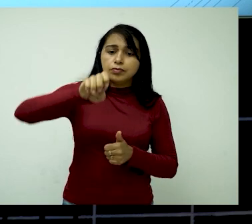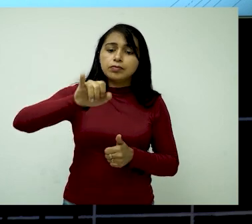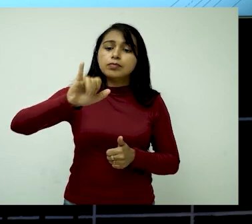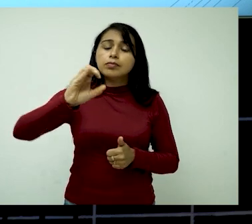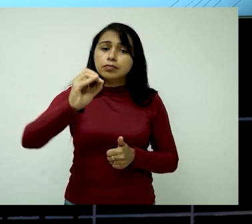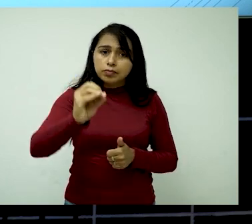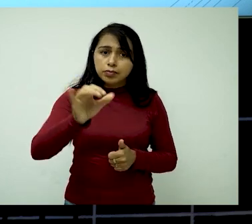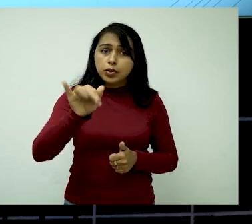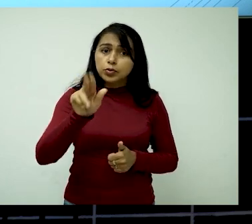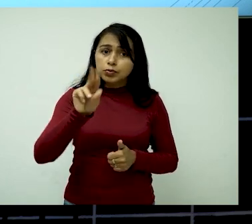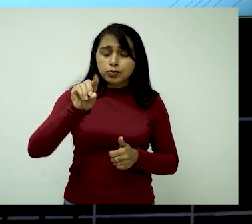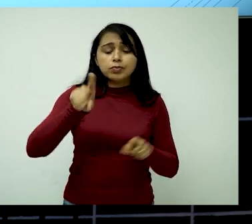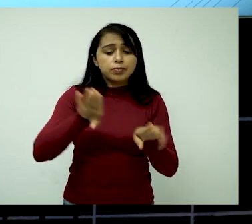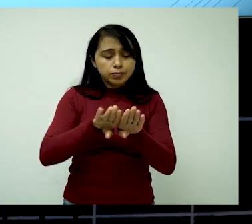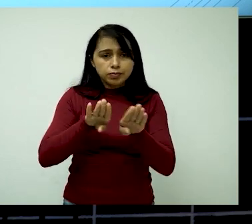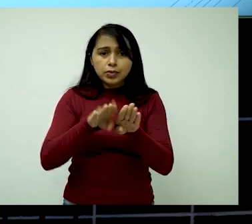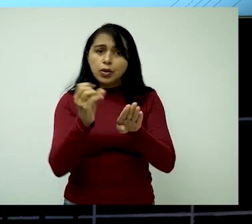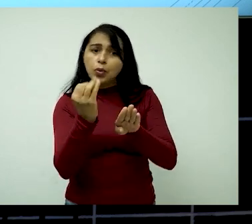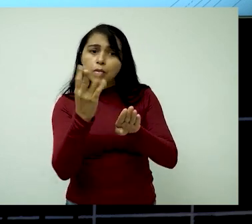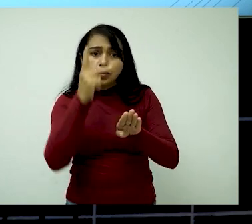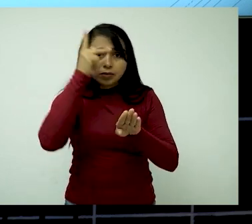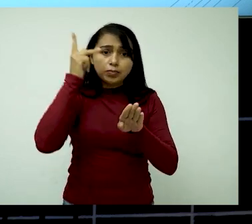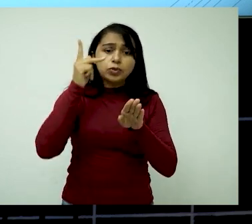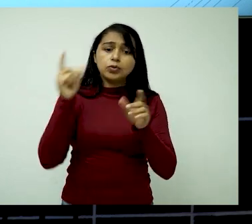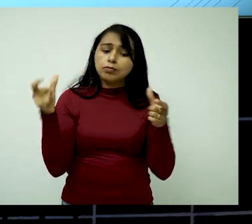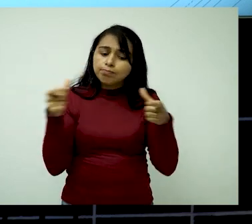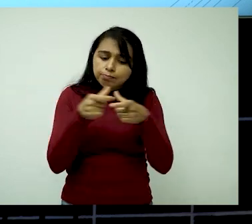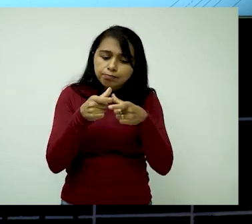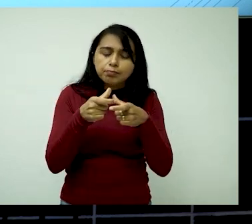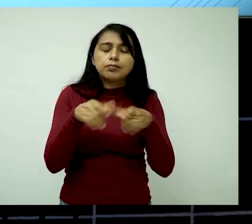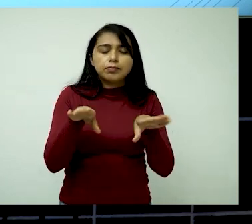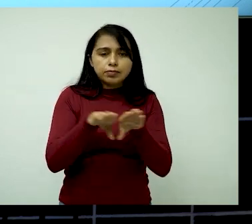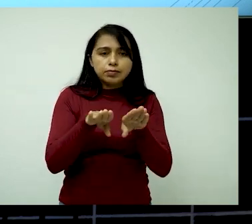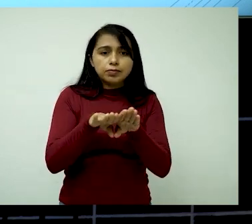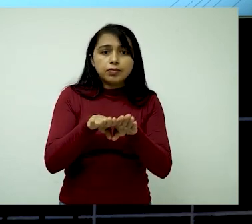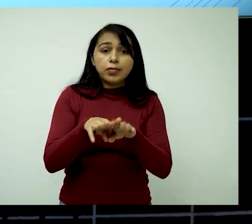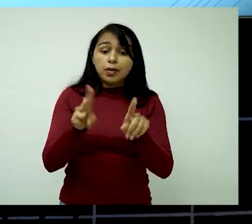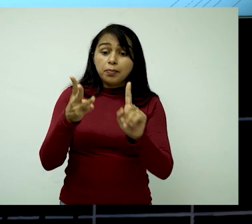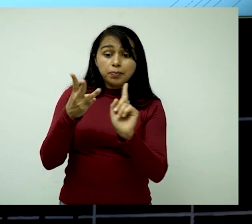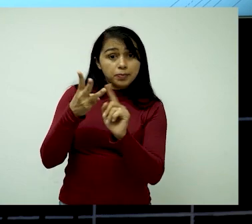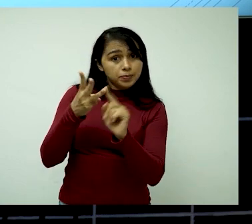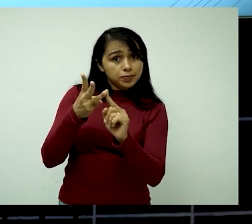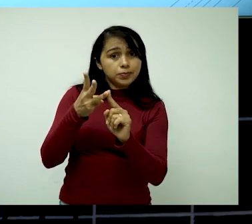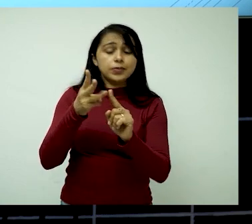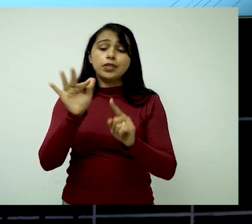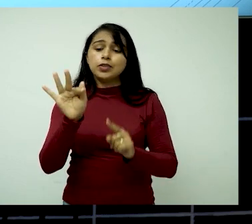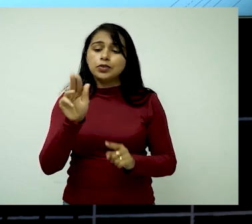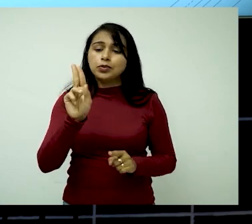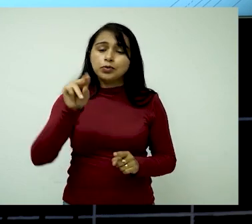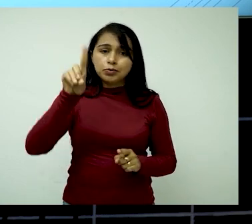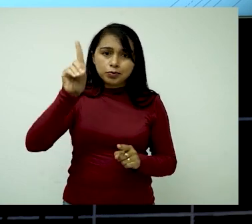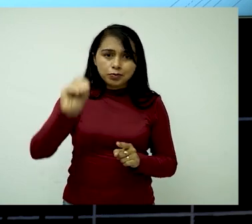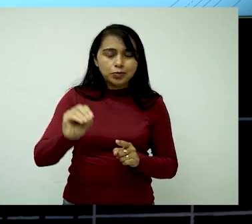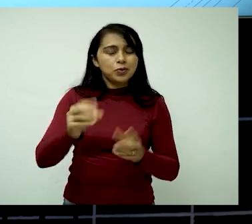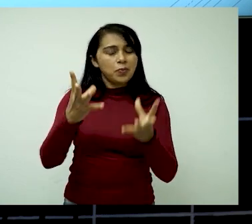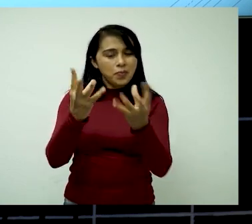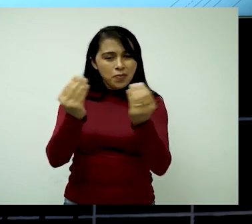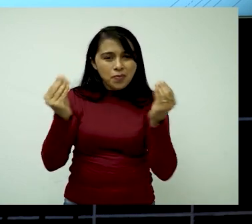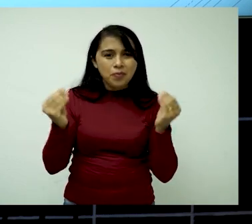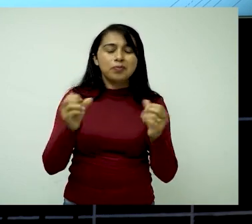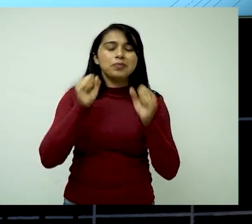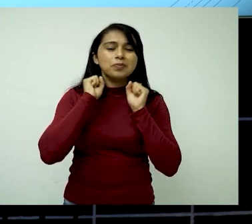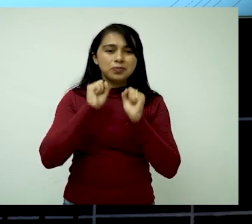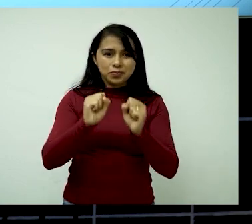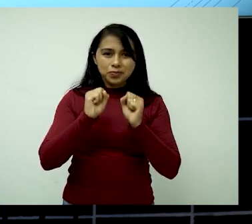Na prova de meio fundo eu também tenho essa limitação de quantidade de participantes. Já na prova de fundo não, eu tenho